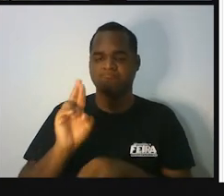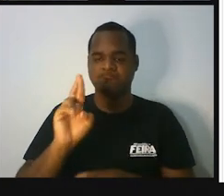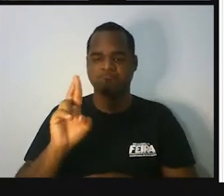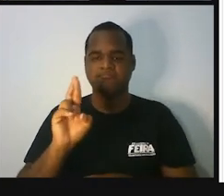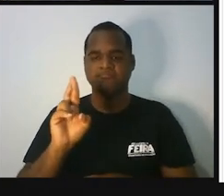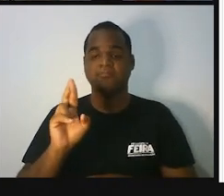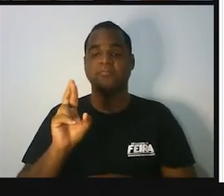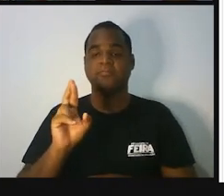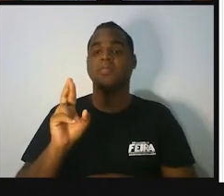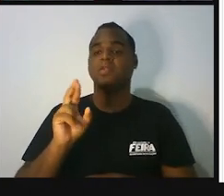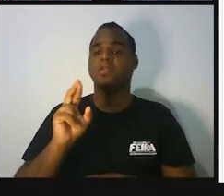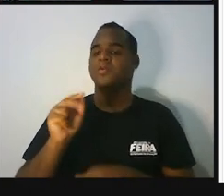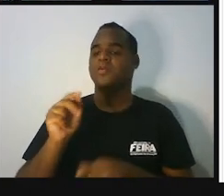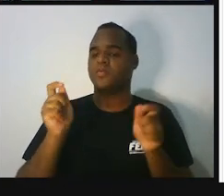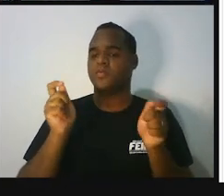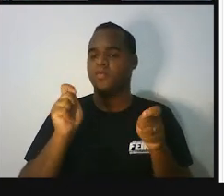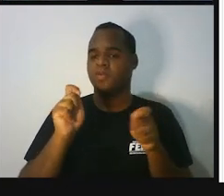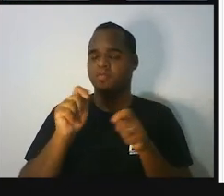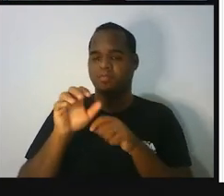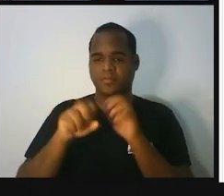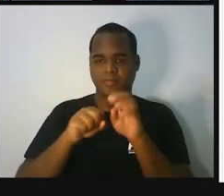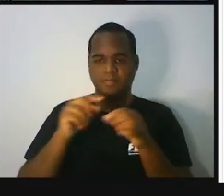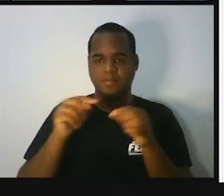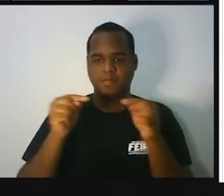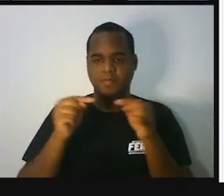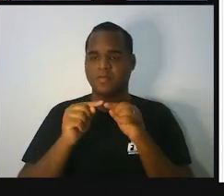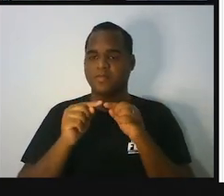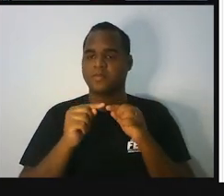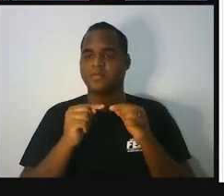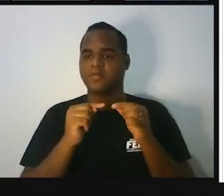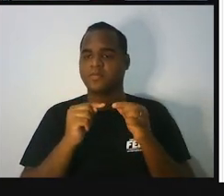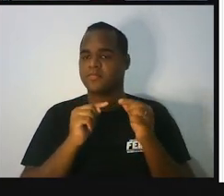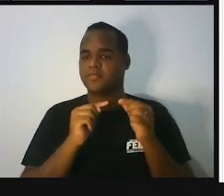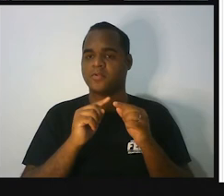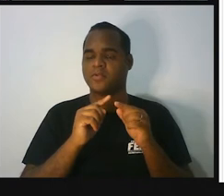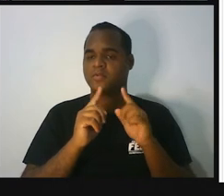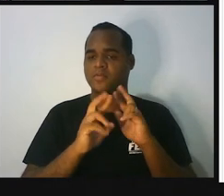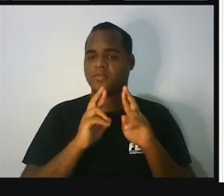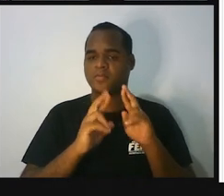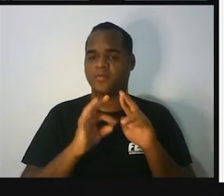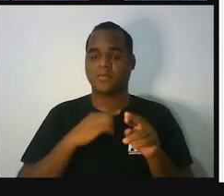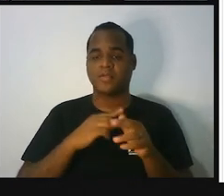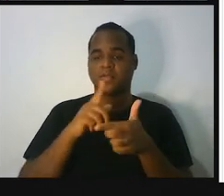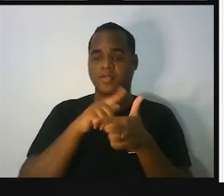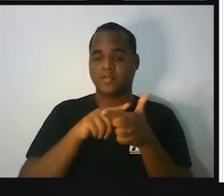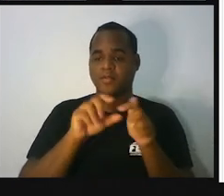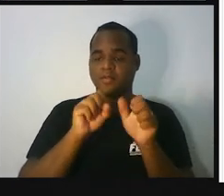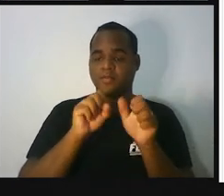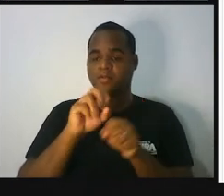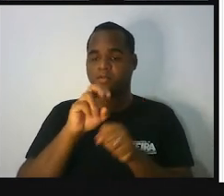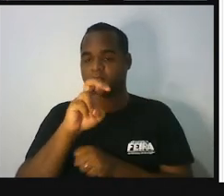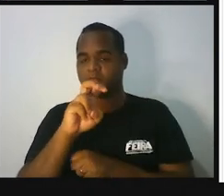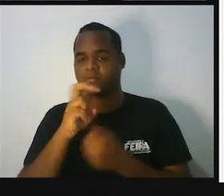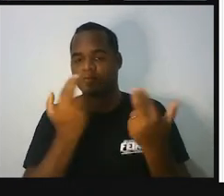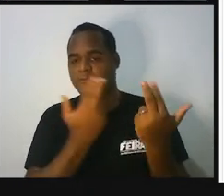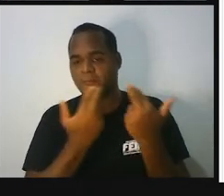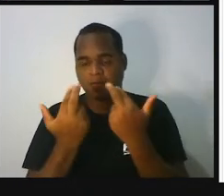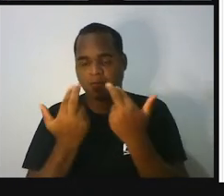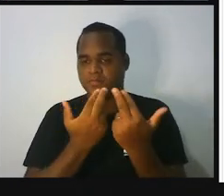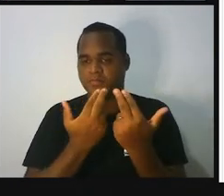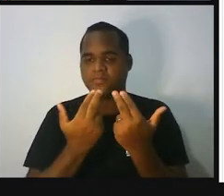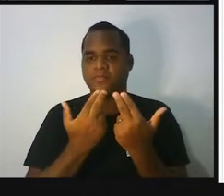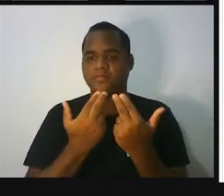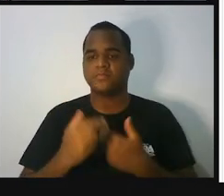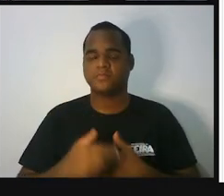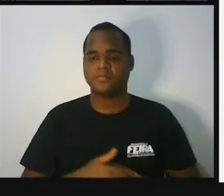posso pegar os 540 que dá o pentágono todo E dividir em cinco iguais.